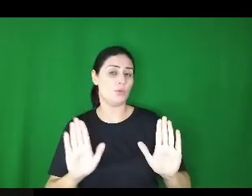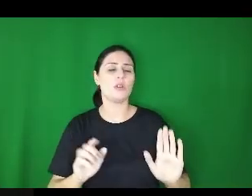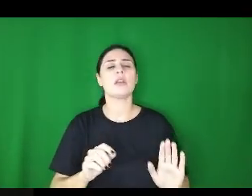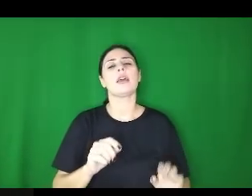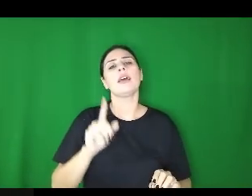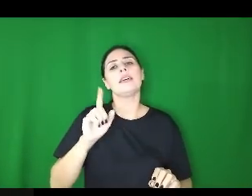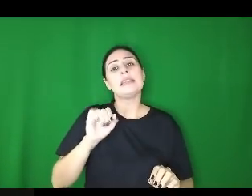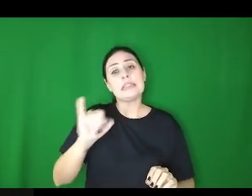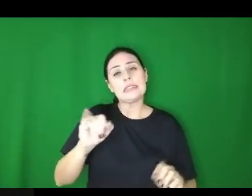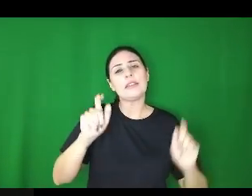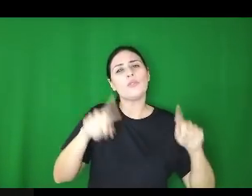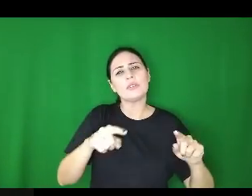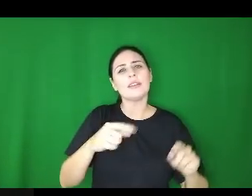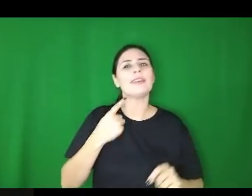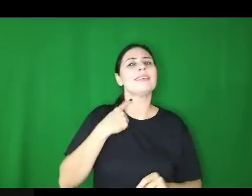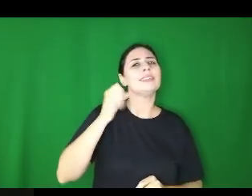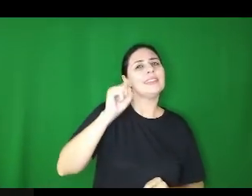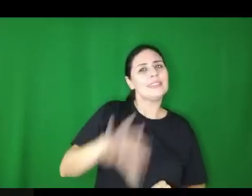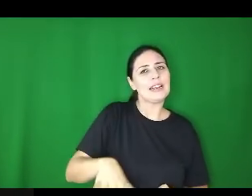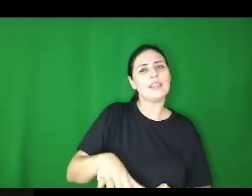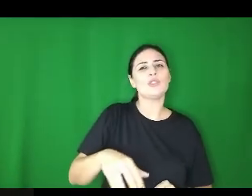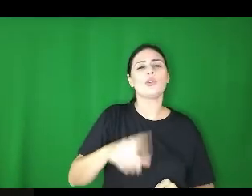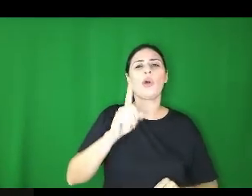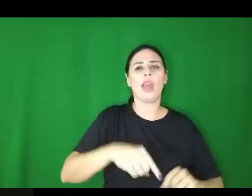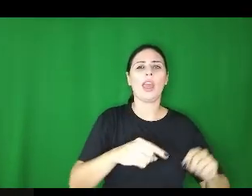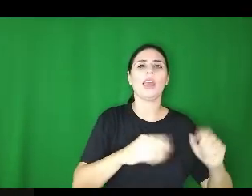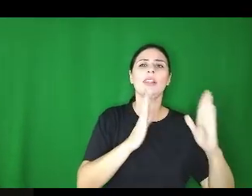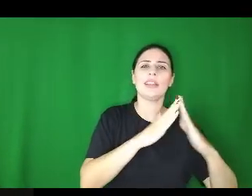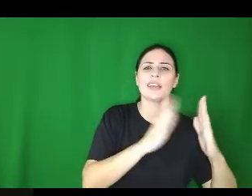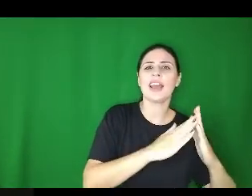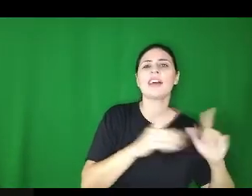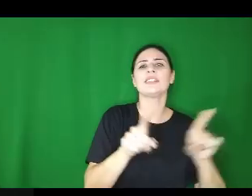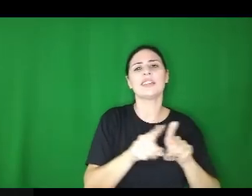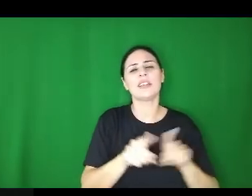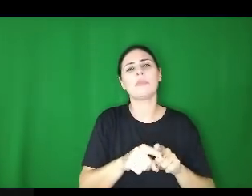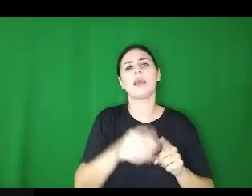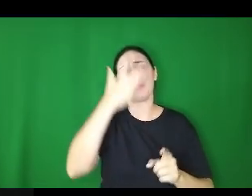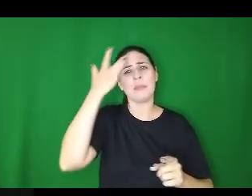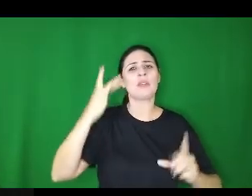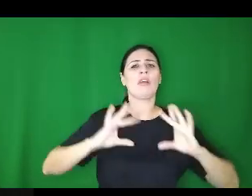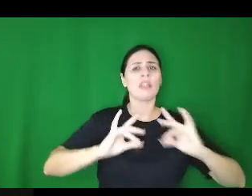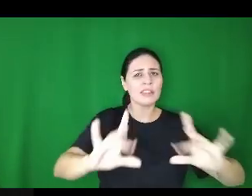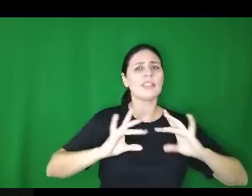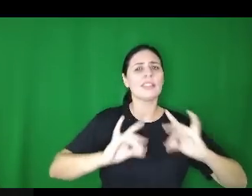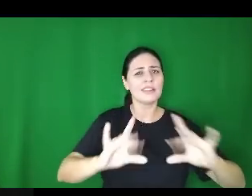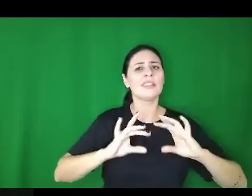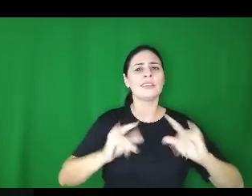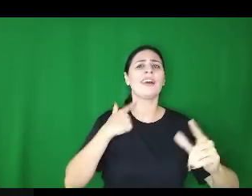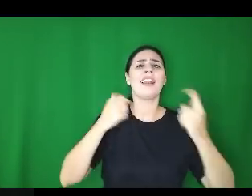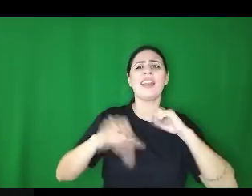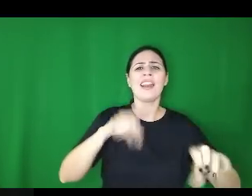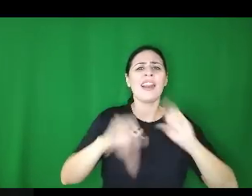e aprendizagens que a vida vai dando também, né? Tanto que basta a gente olhar outras pessoas, como